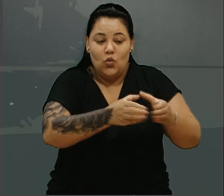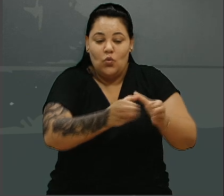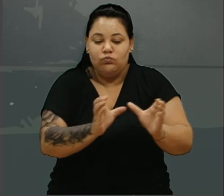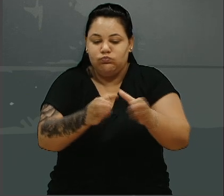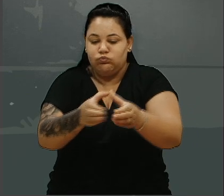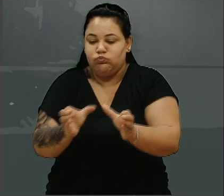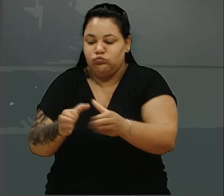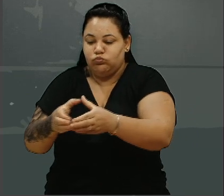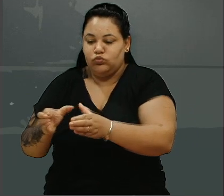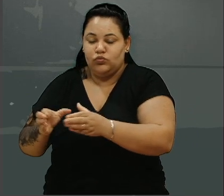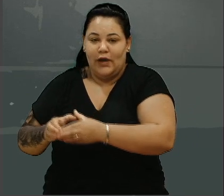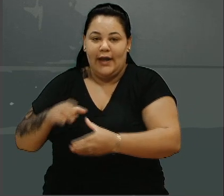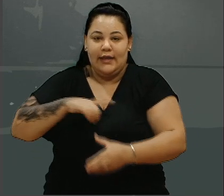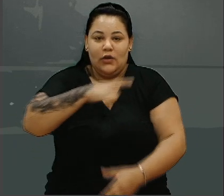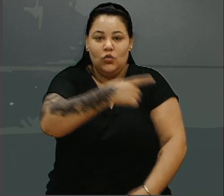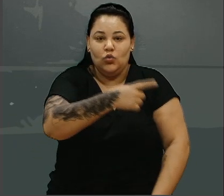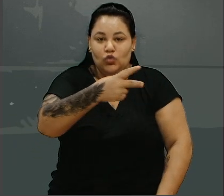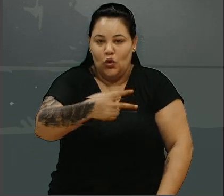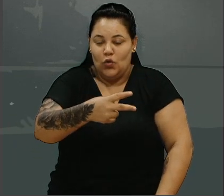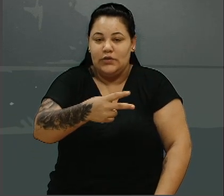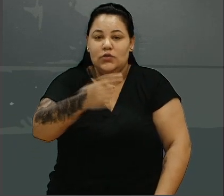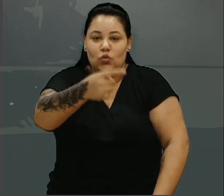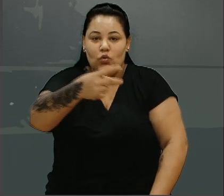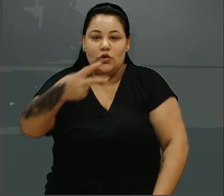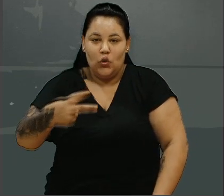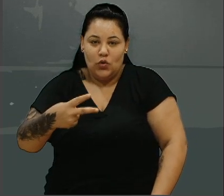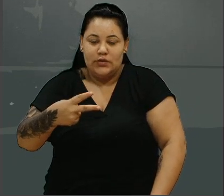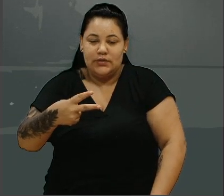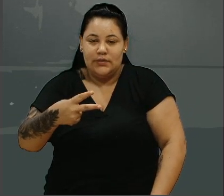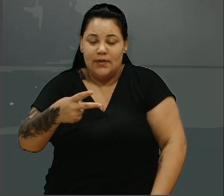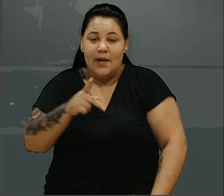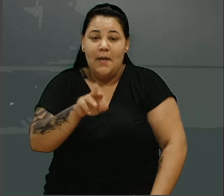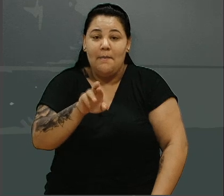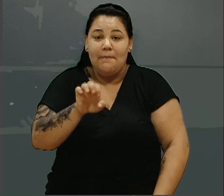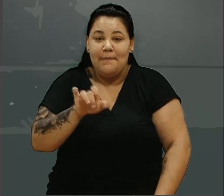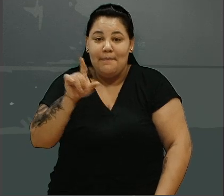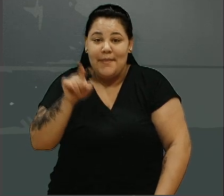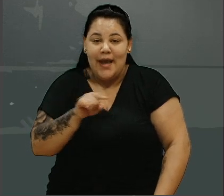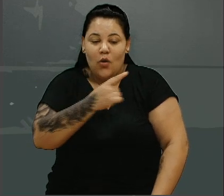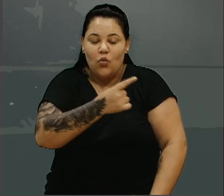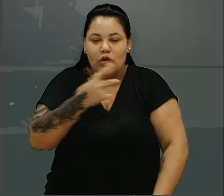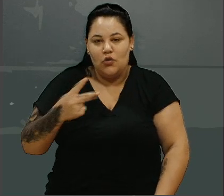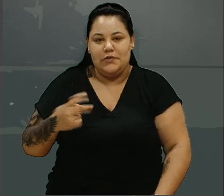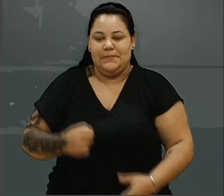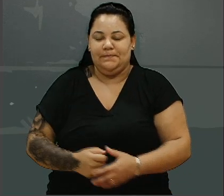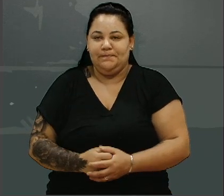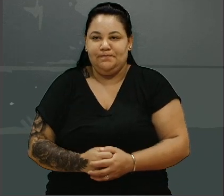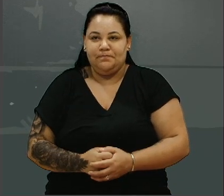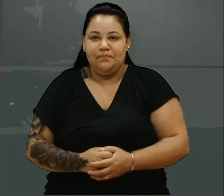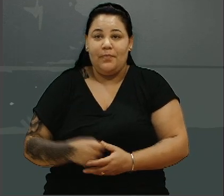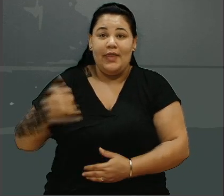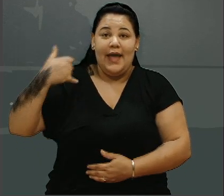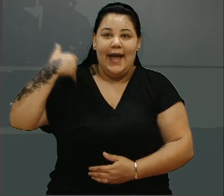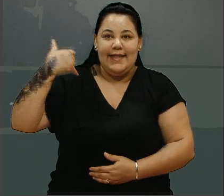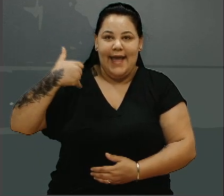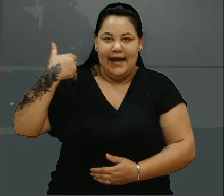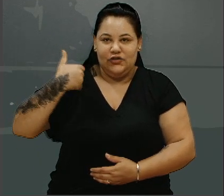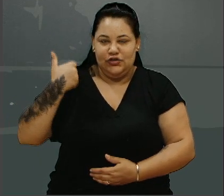1, 2, maternal 1 e 2, pré-1 e 2. A idade do